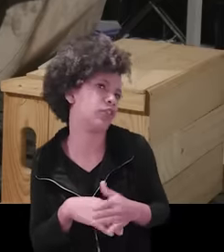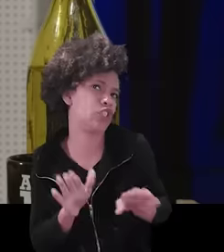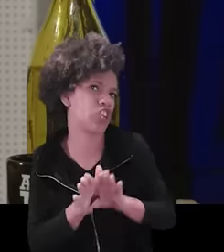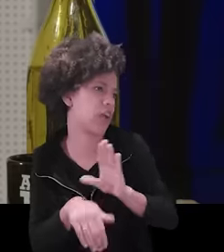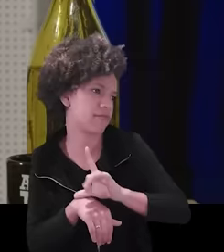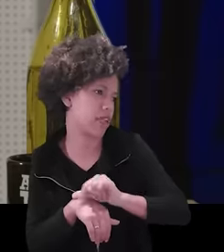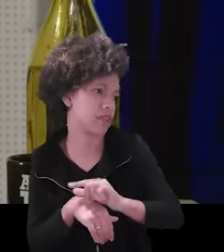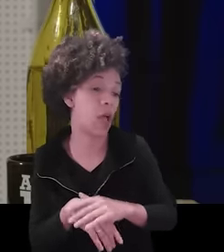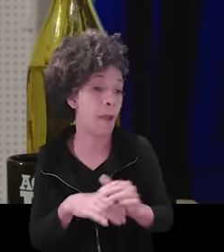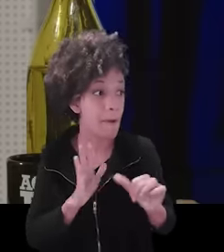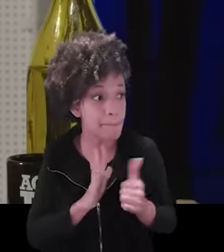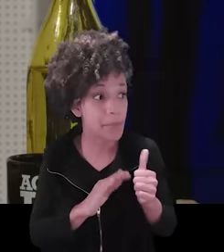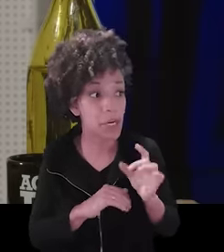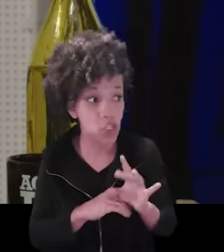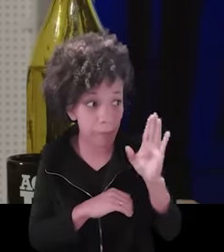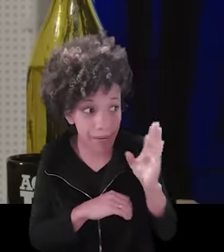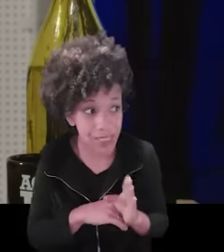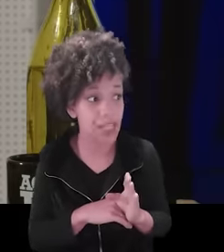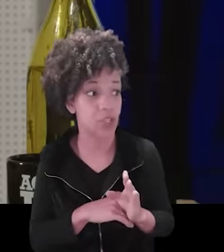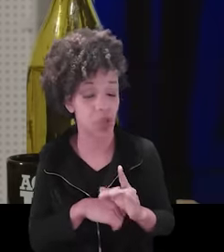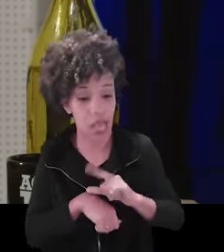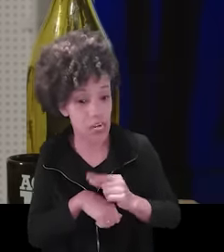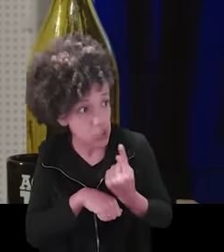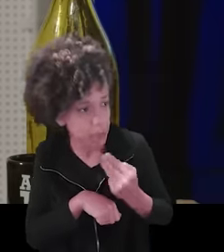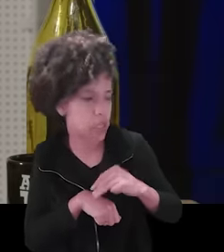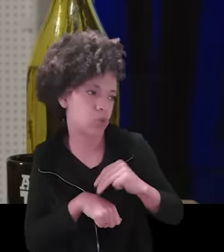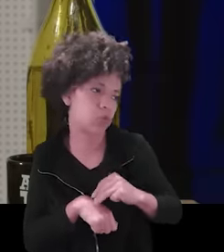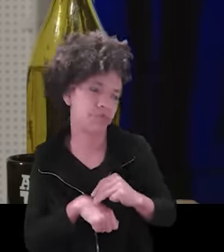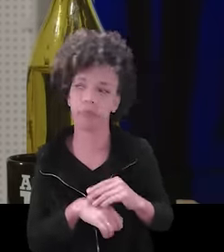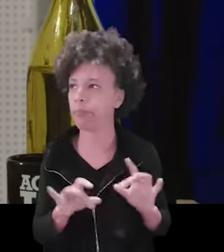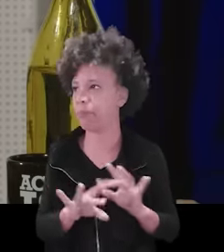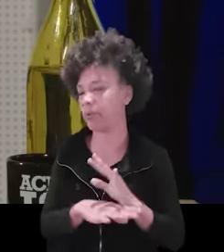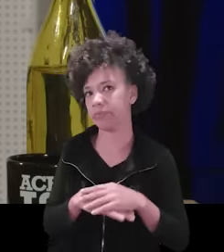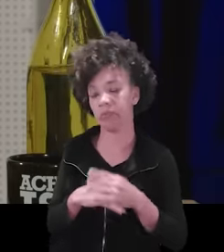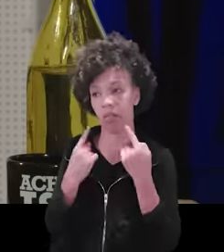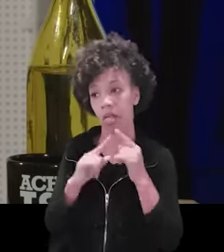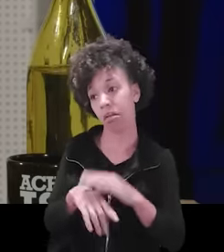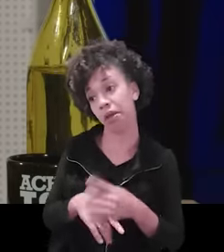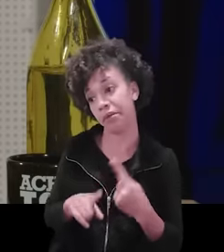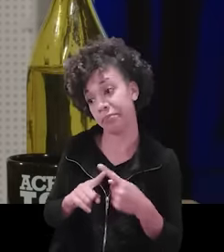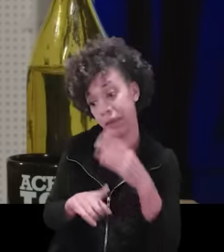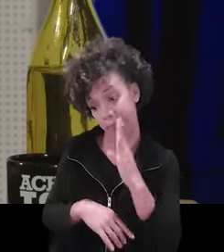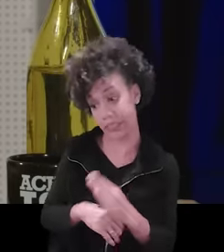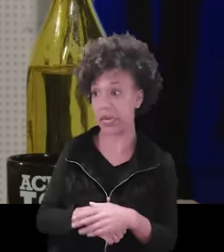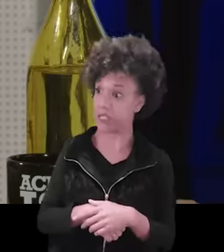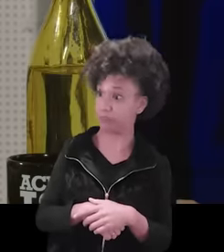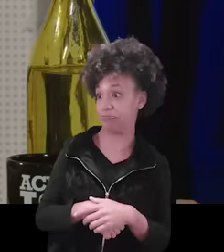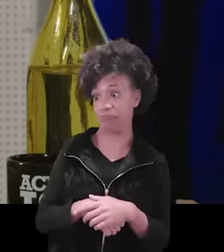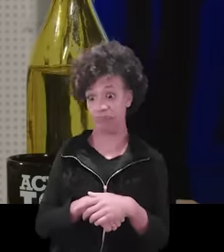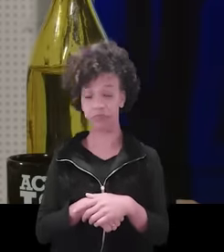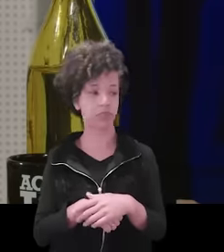você primeiro que assim sou fã de você ser brasileiro e ter atrasado um minuto já é um motivo de fazer é porque você é